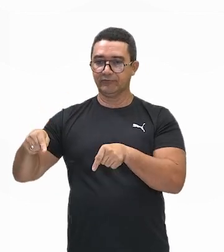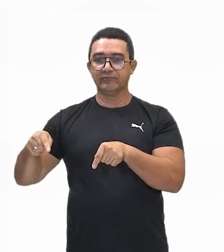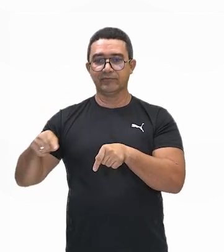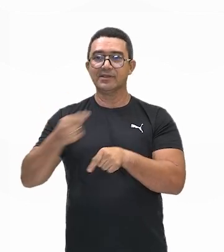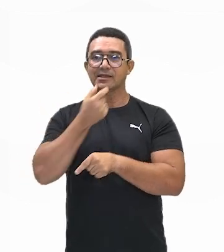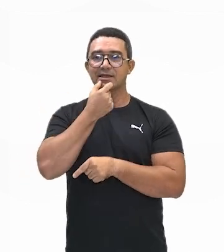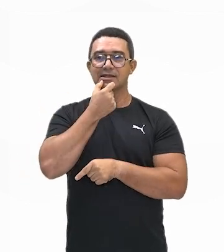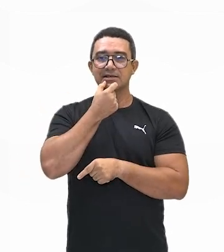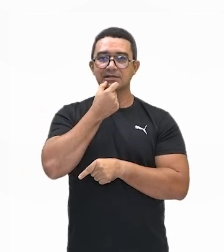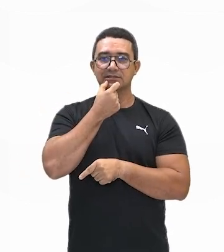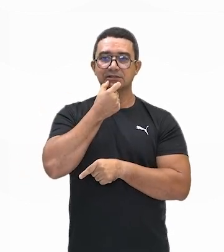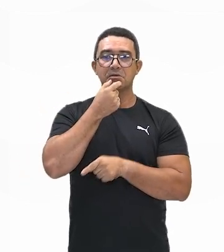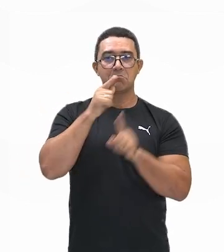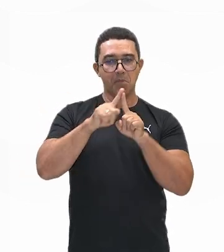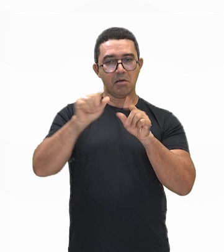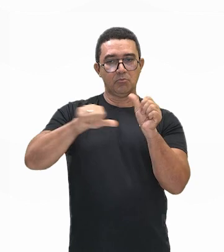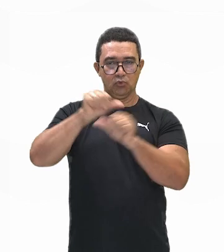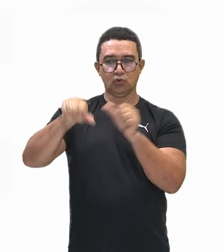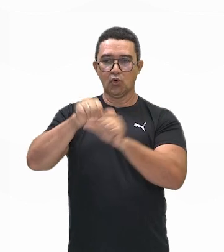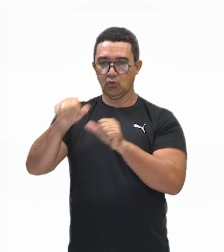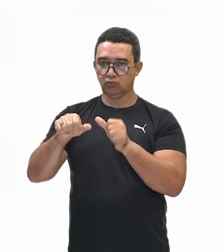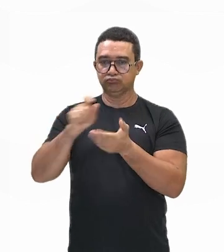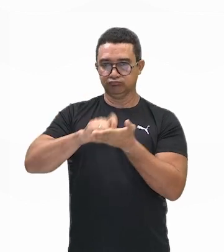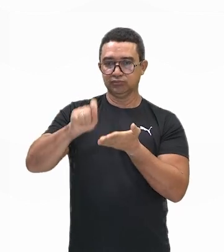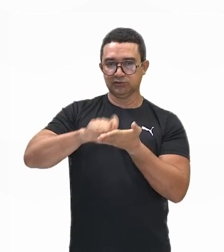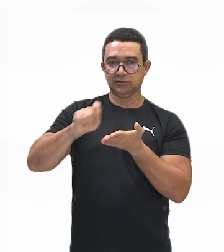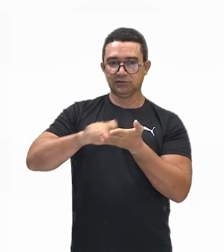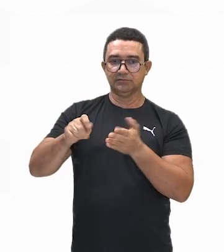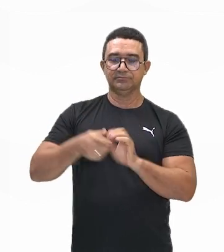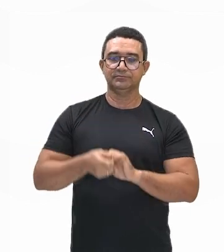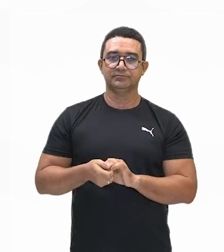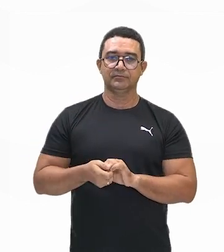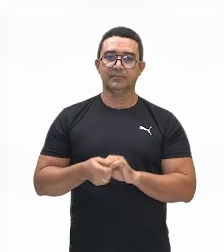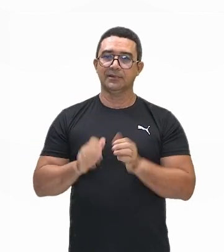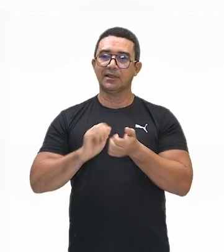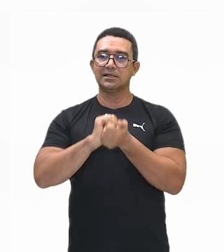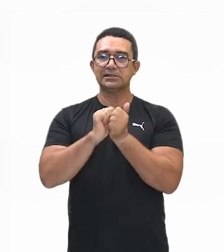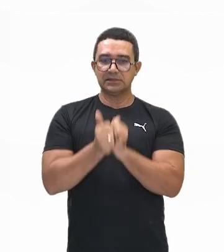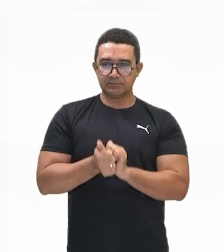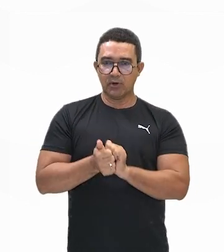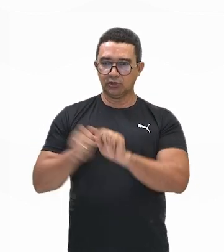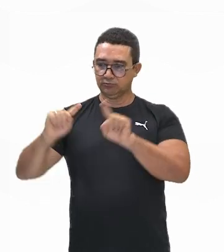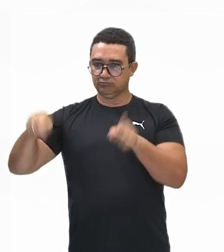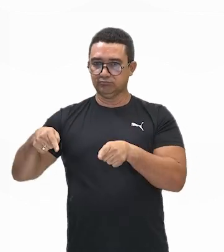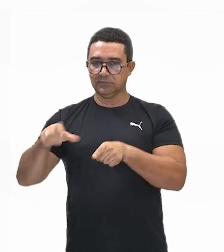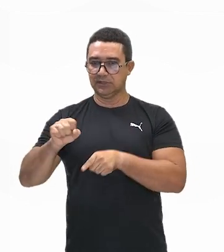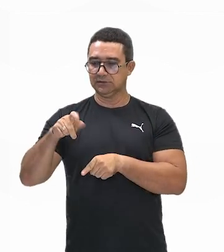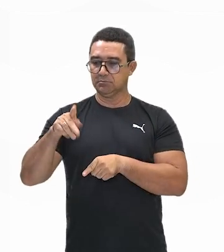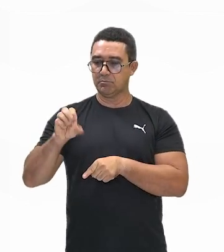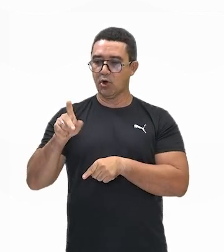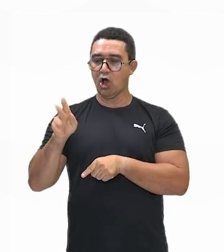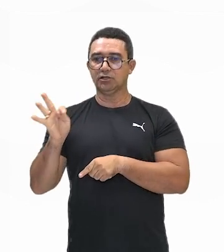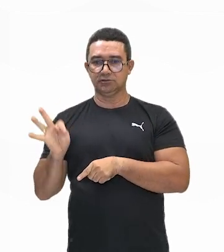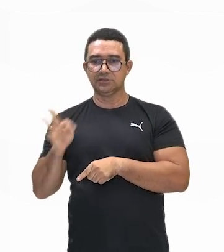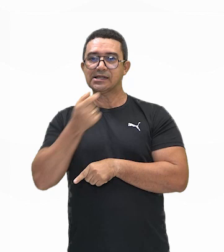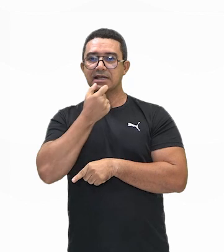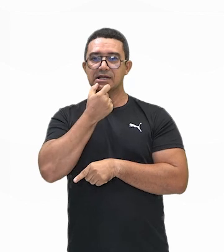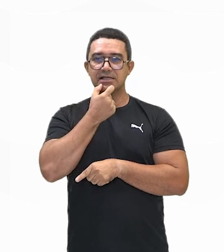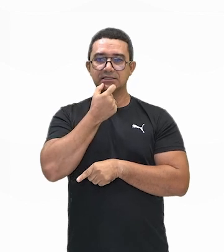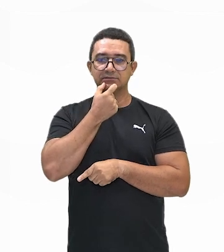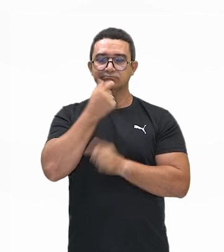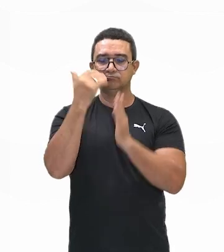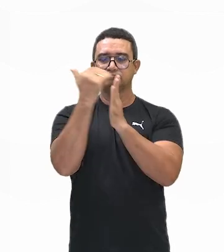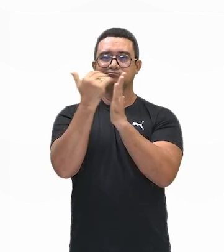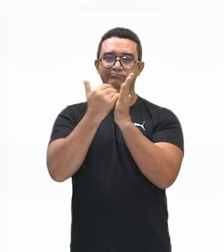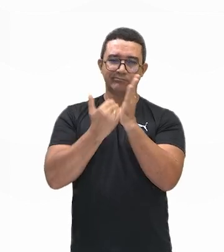em inglês, só que modificou ali a escrita, né, a grafia. E, por último, esporte, que ficou sport, ok? São